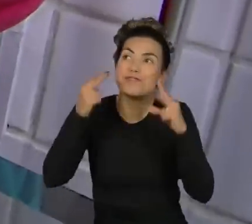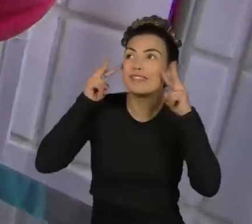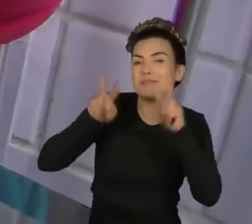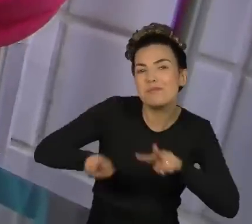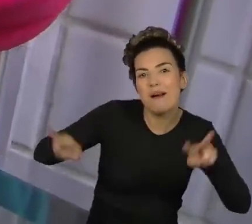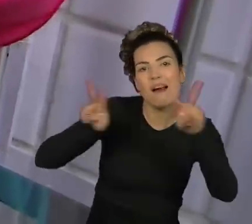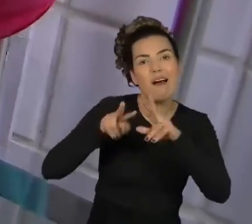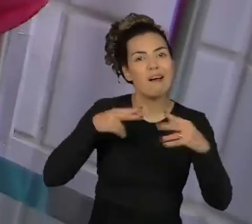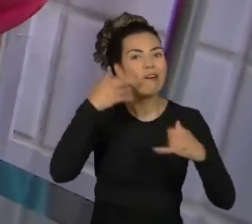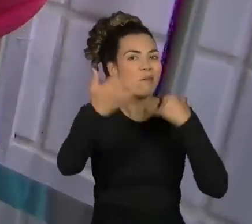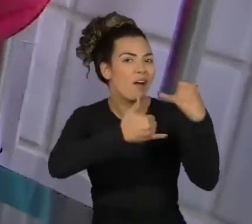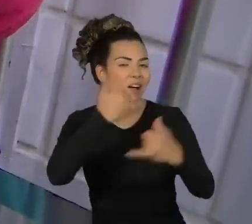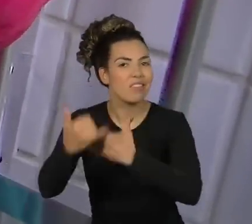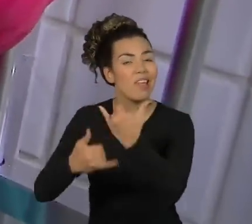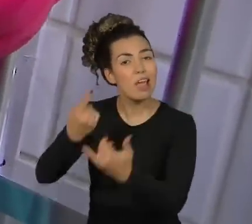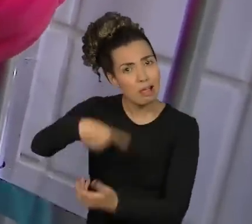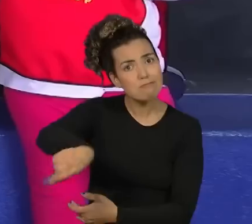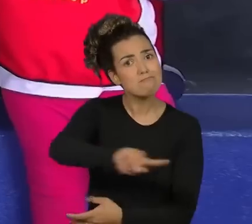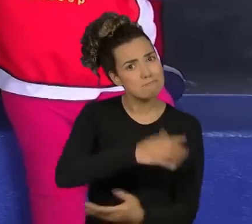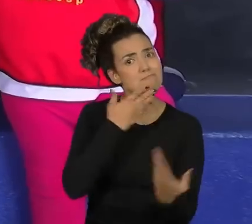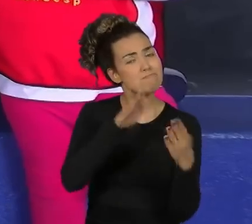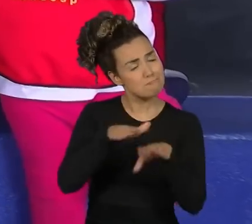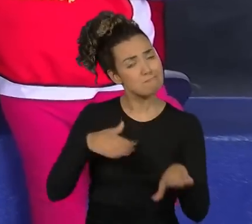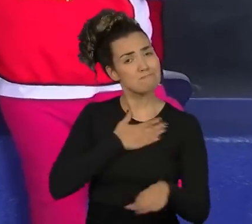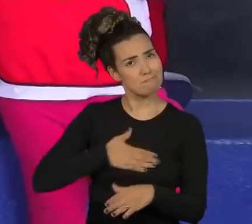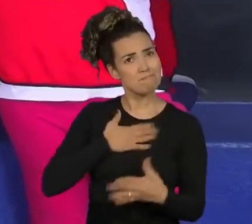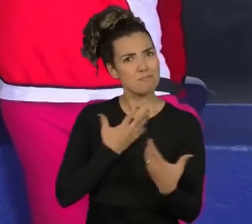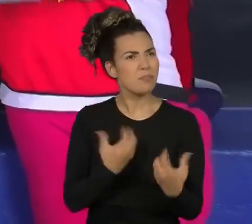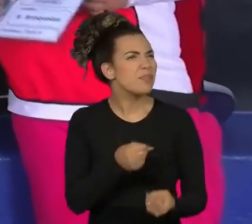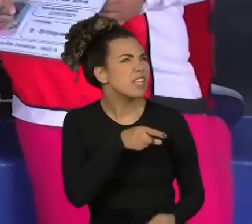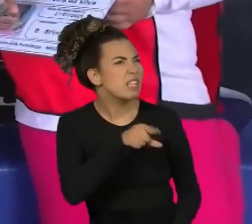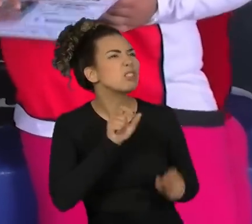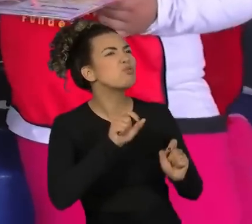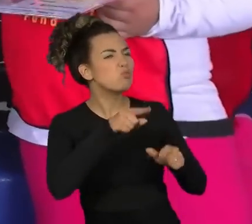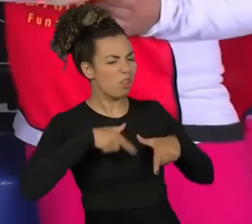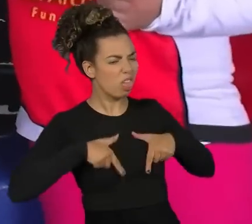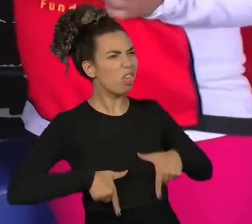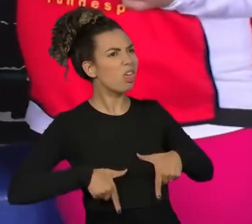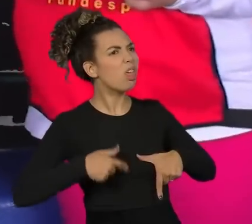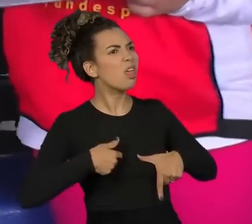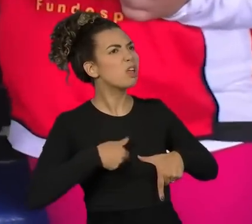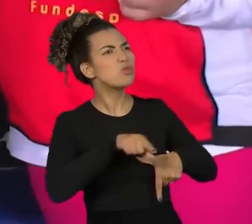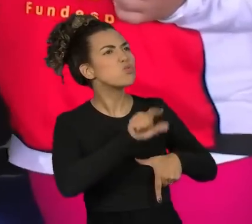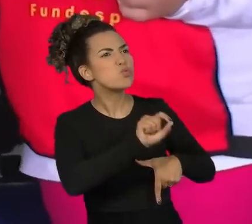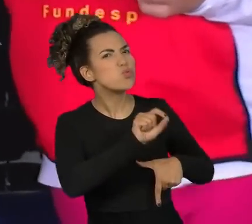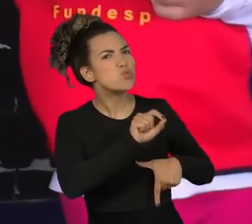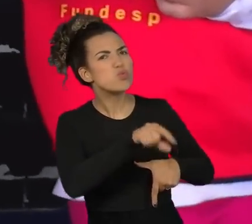brincadeira, e eles aceitaram muito bem. O que é isso que está pendurado no seu pescoço?